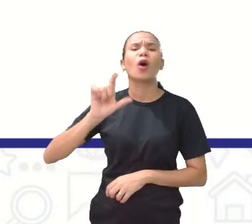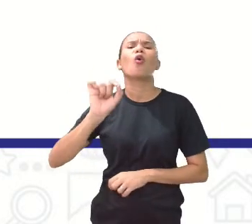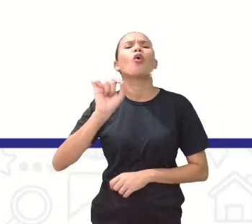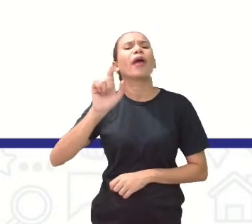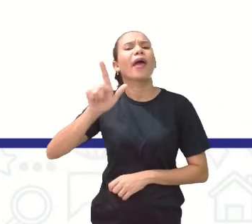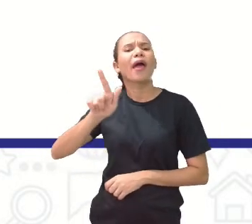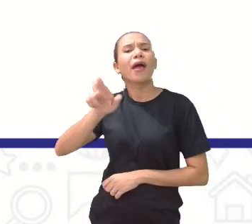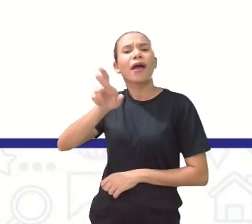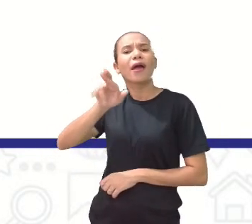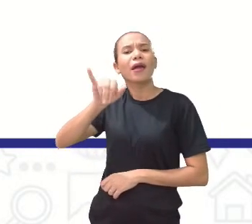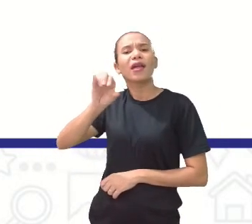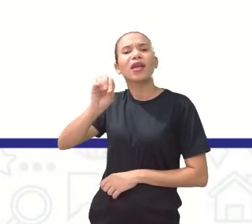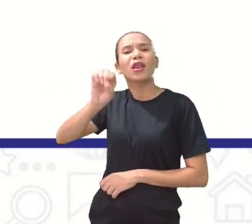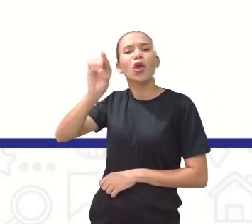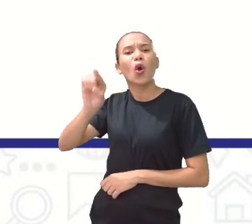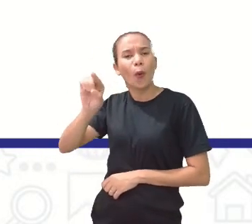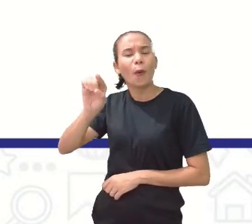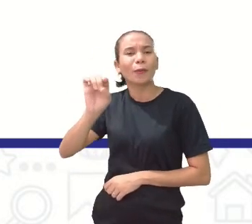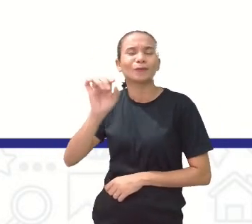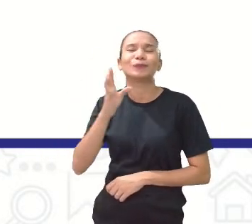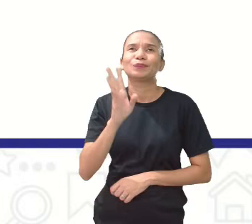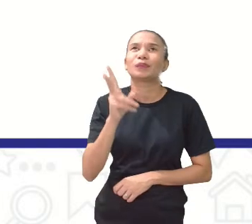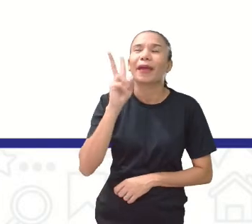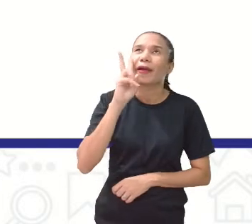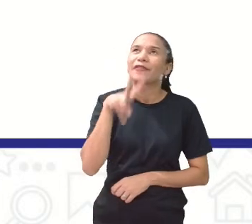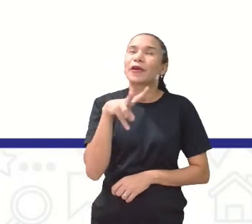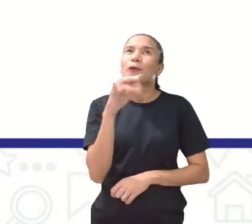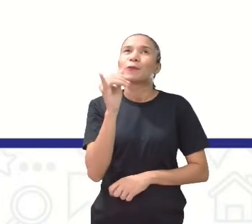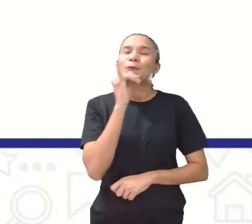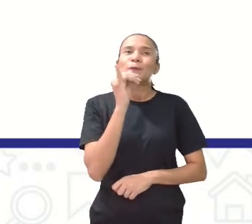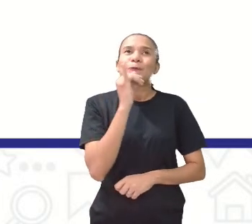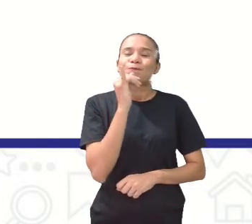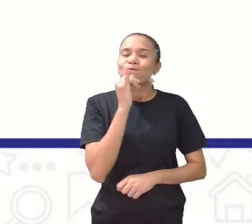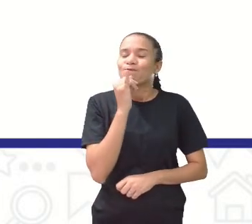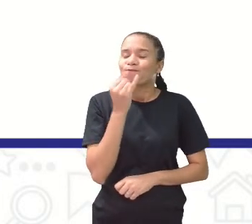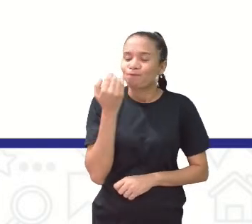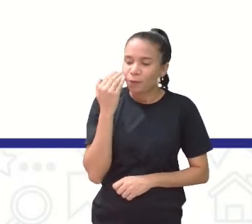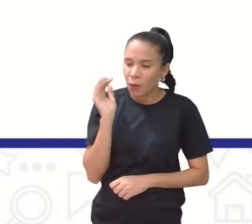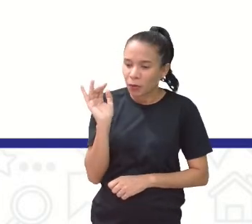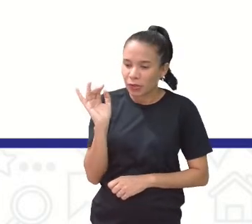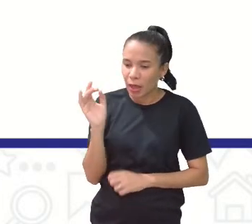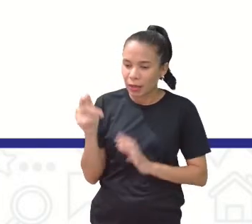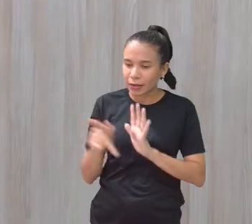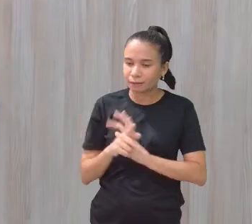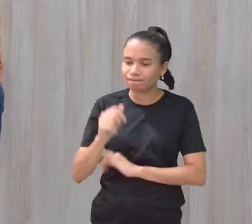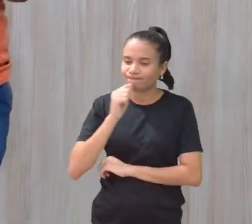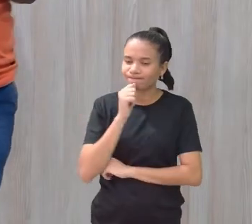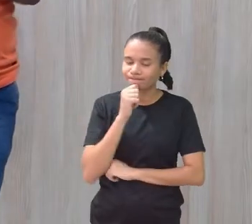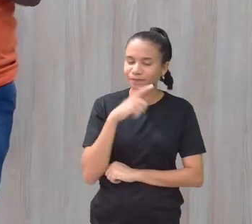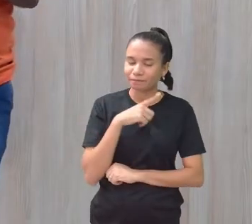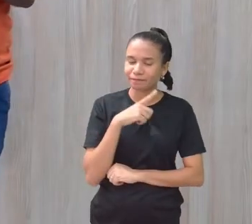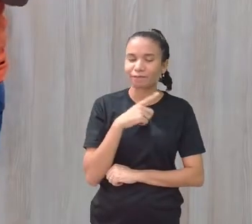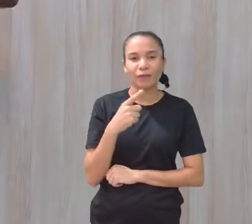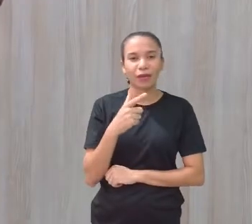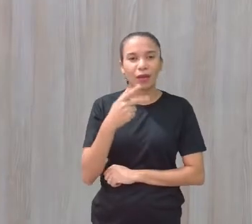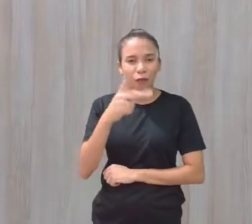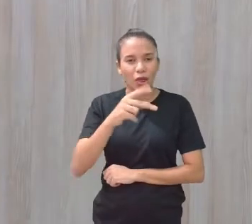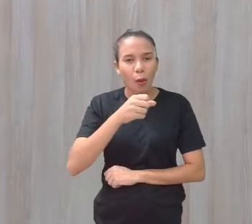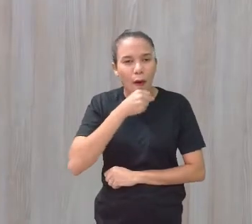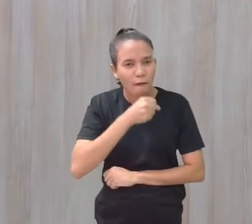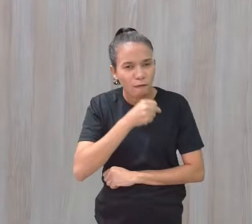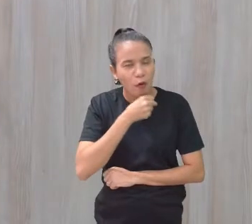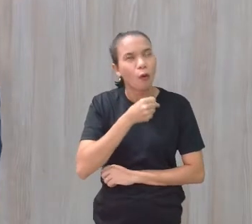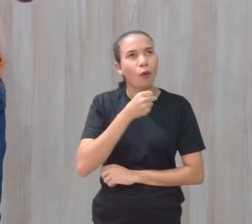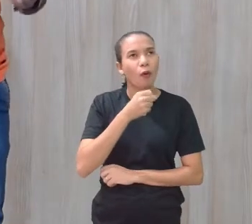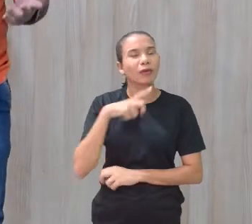era o griot? Você já viu, por exemplo, não sei se existe esse hábito, né? Seus avós, né?